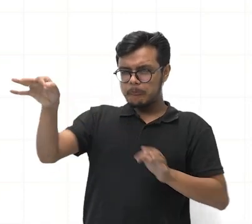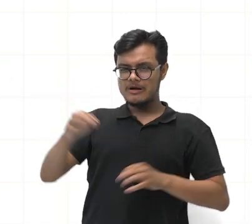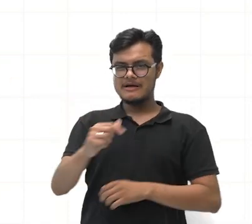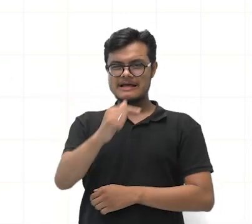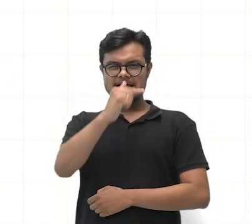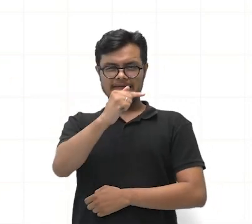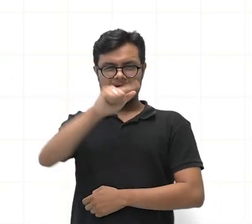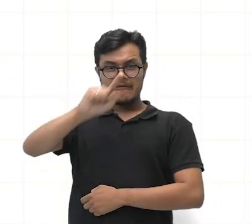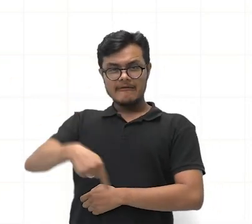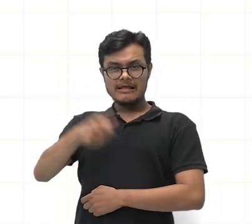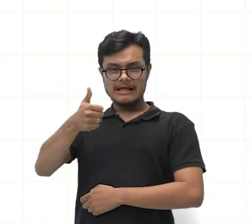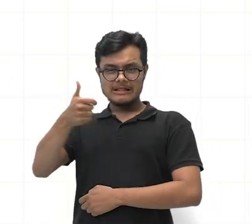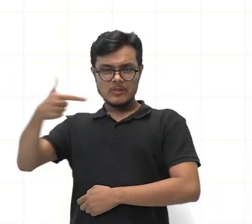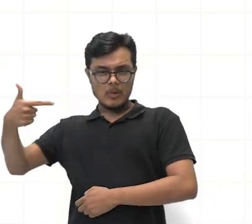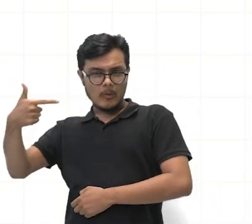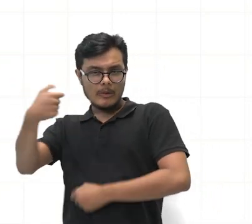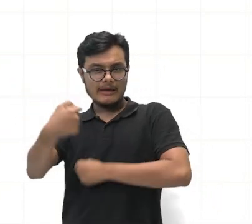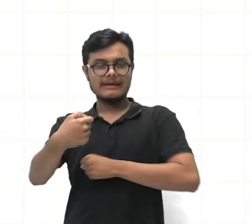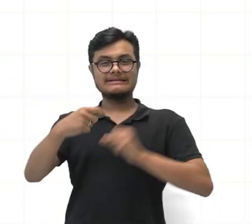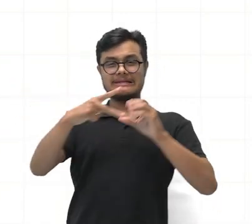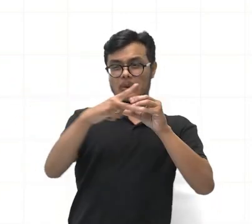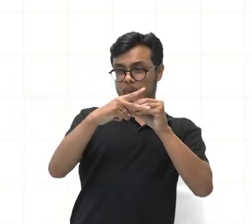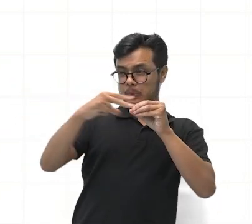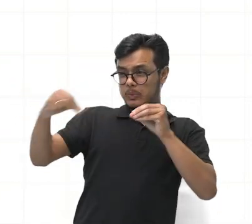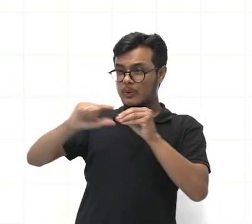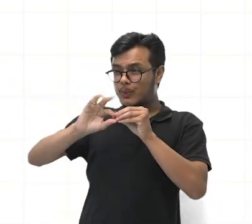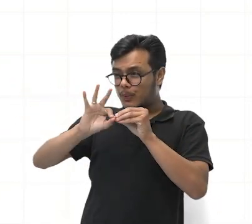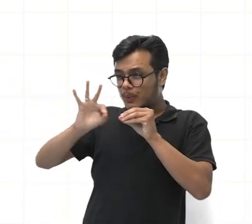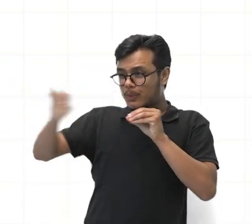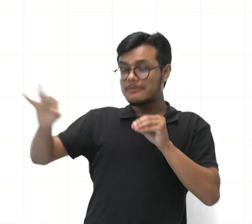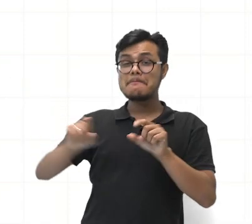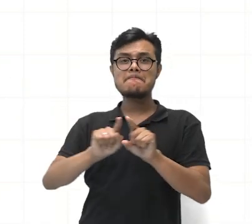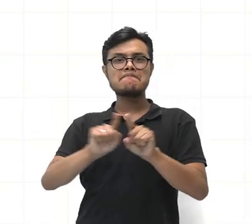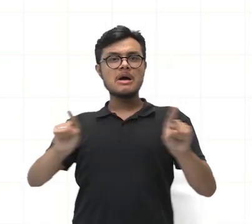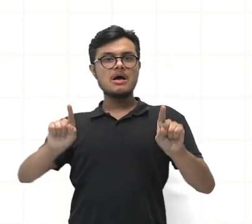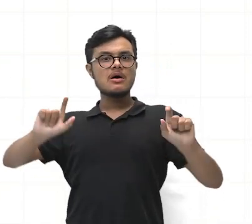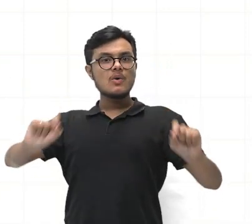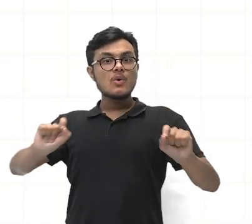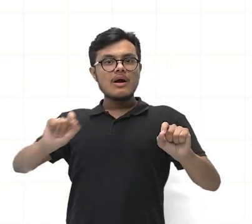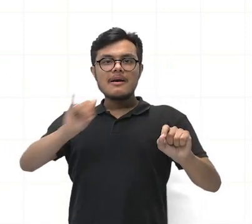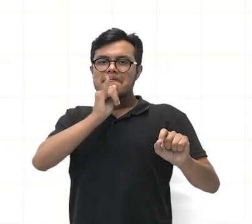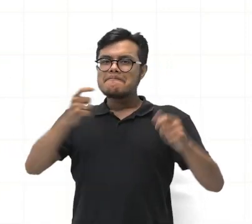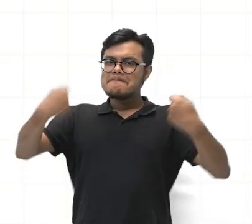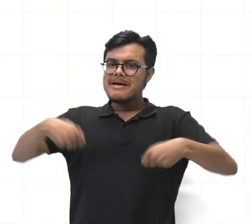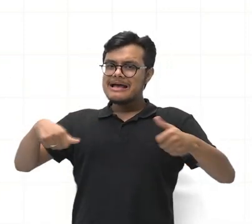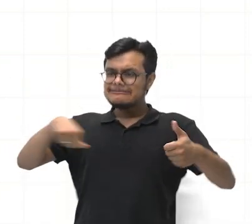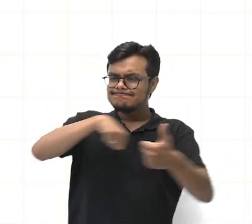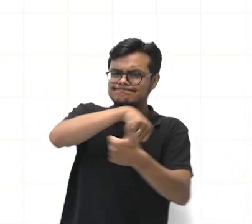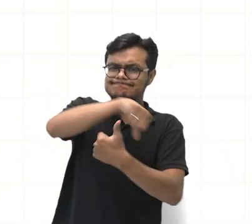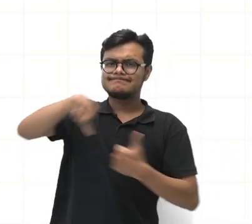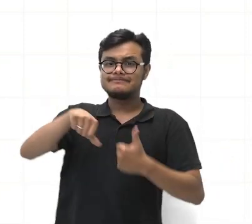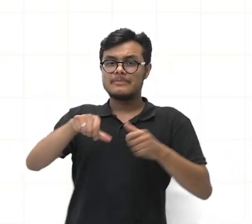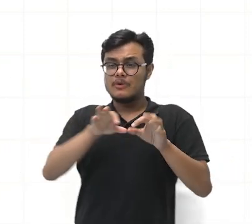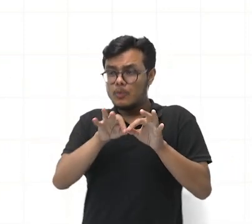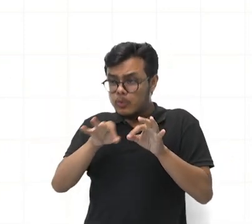7,12 ano-luz, mas precisa desviar da rota e diminuir,